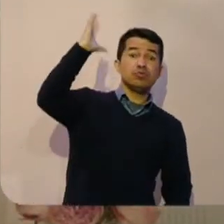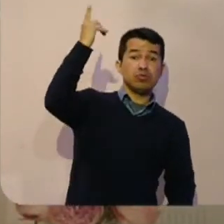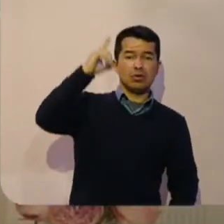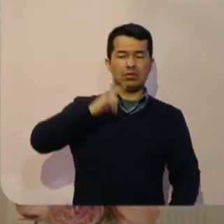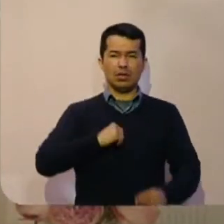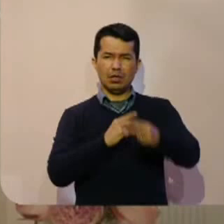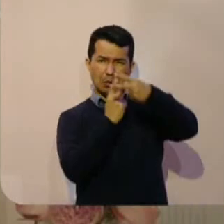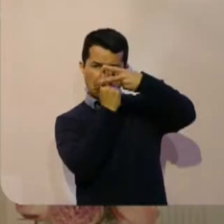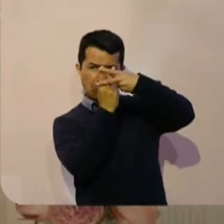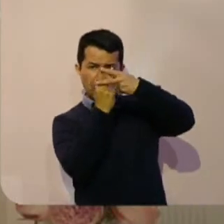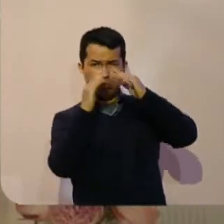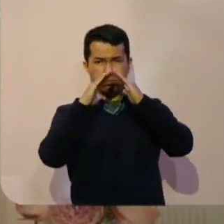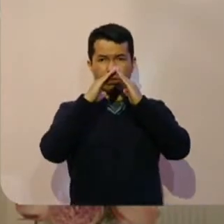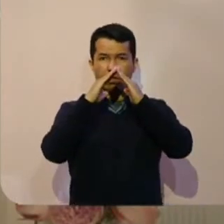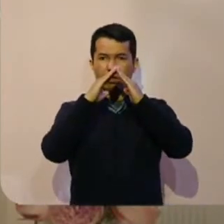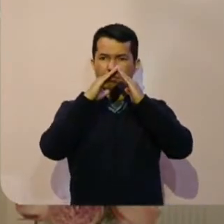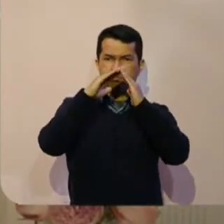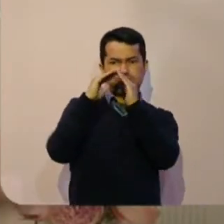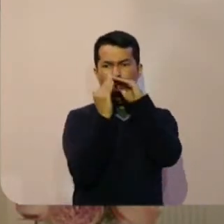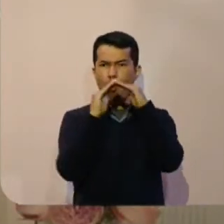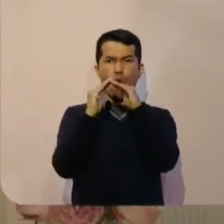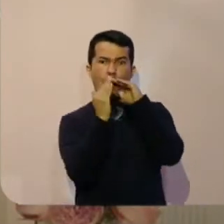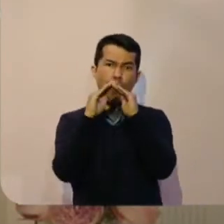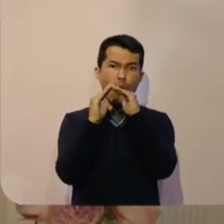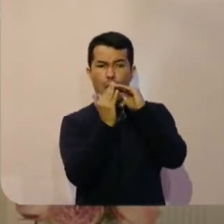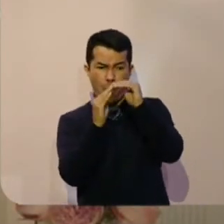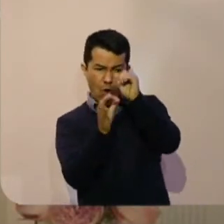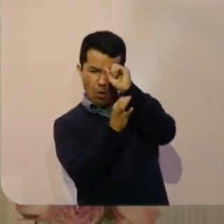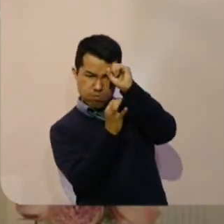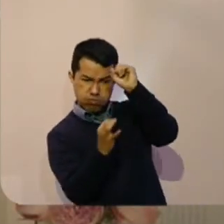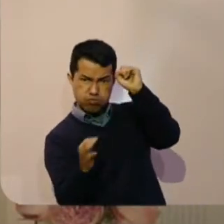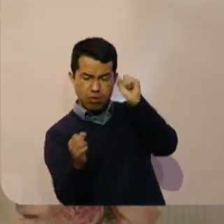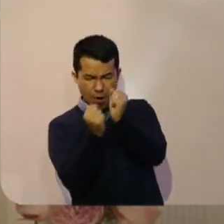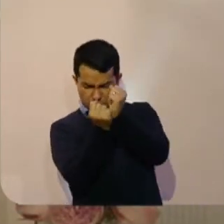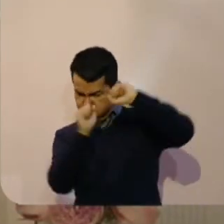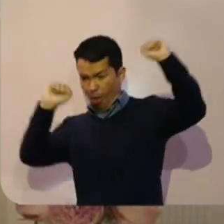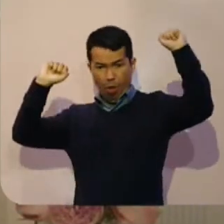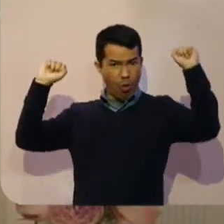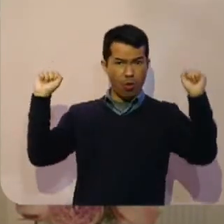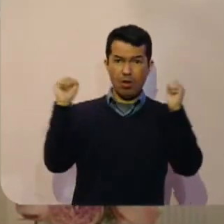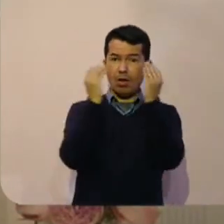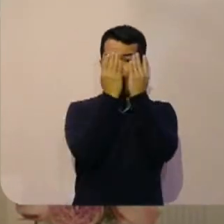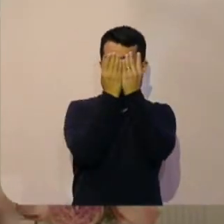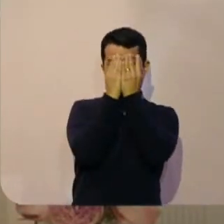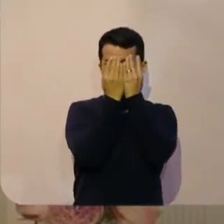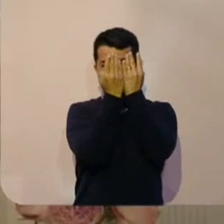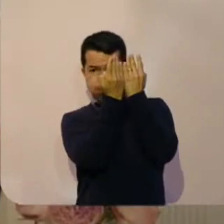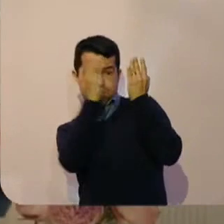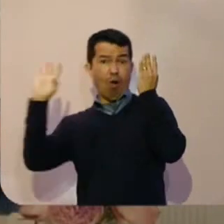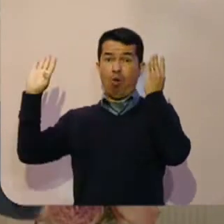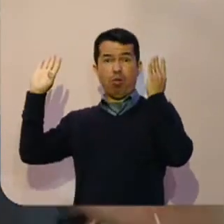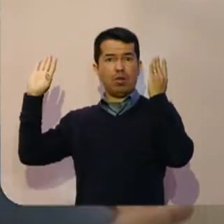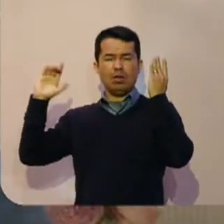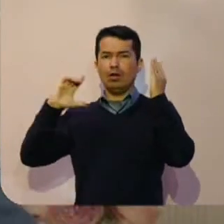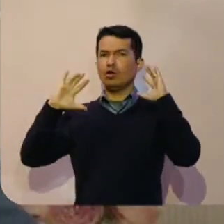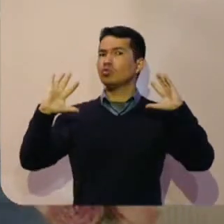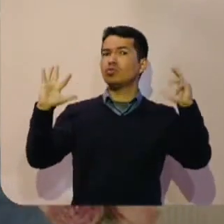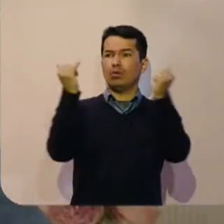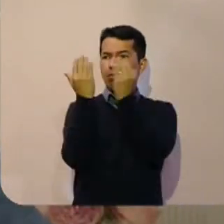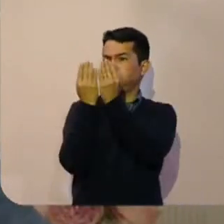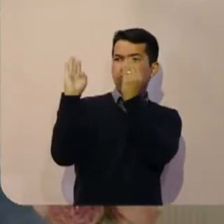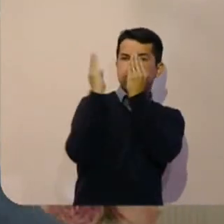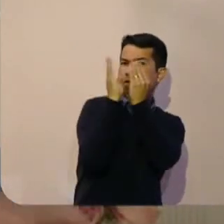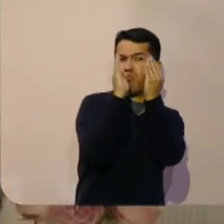as algemas se abriram, e as portas da cela se abriram. E o carcereiro achou que os presos